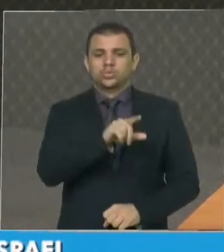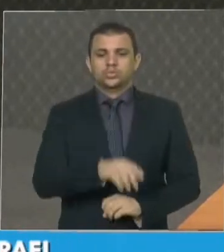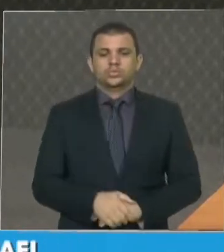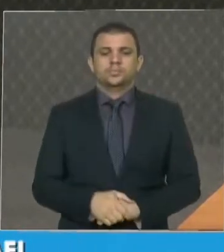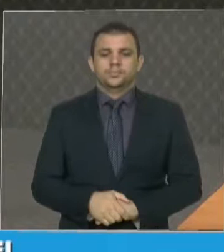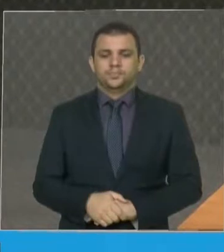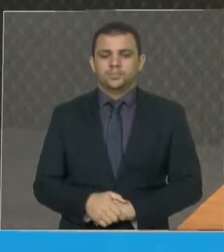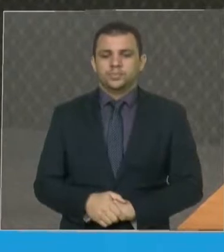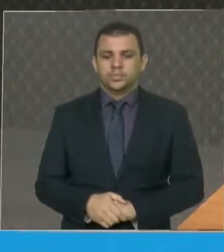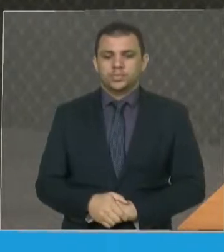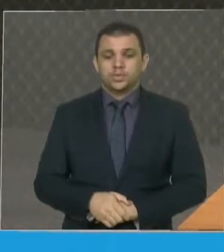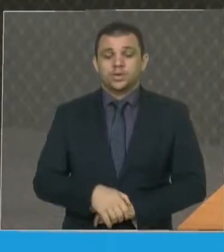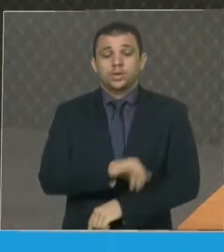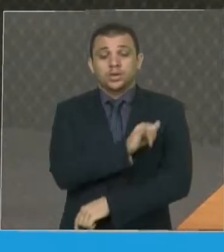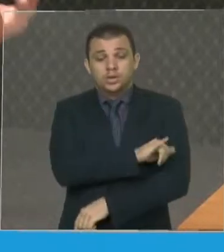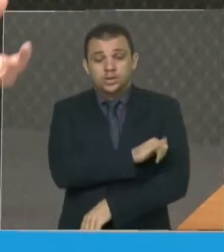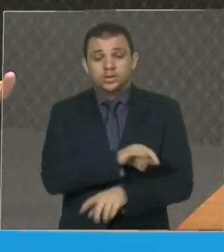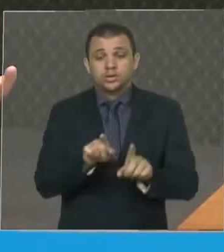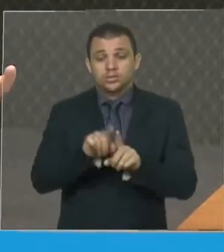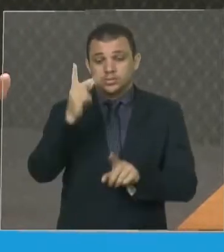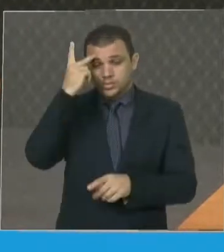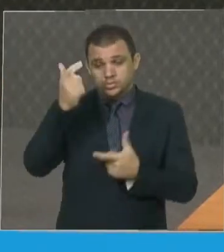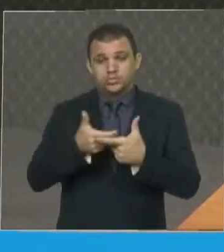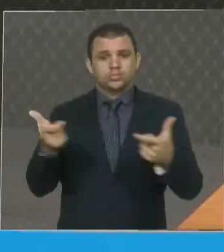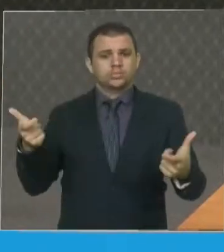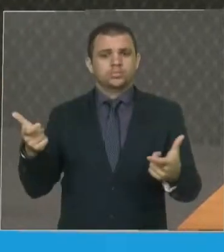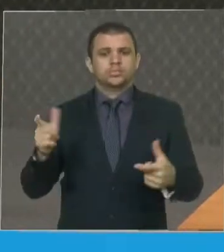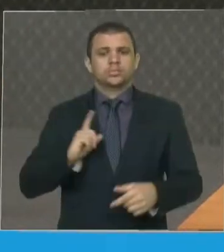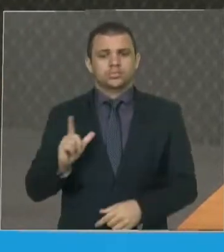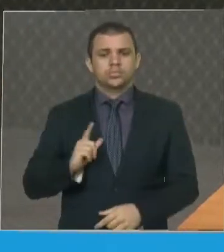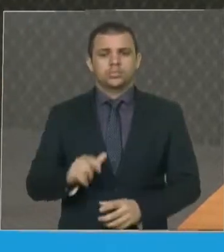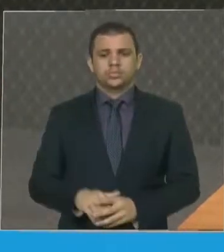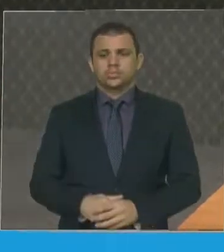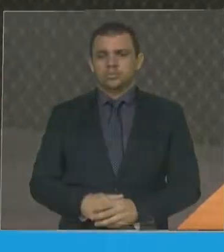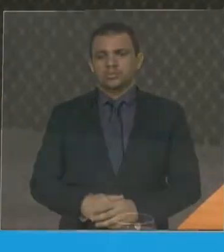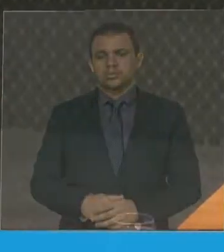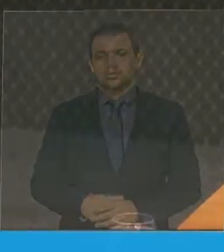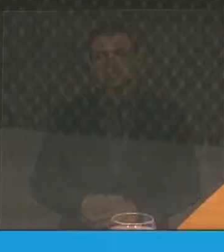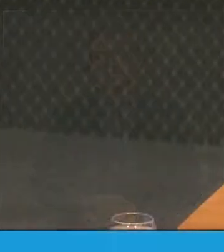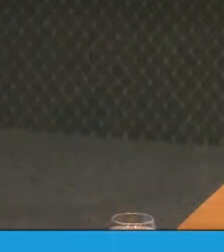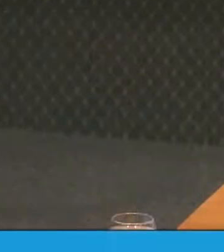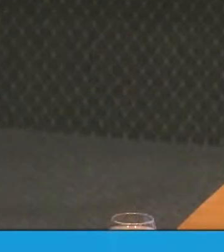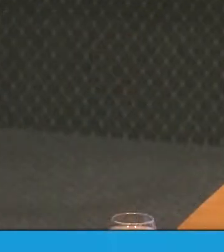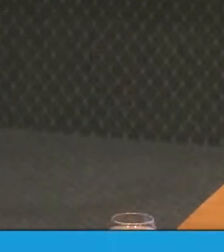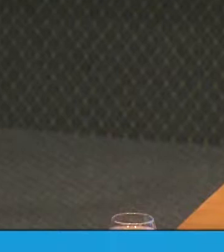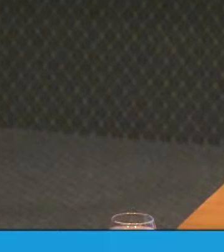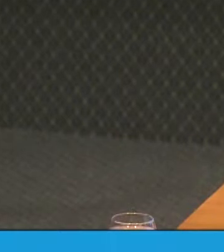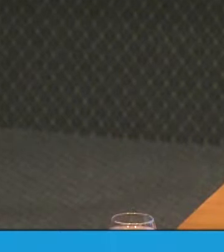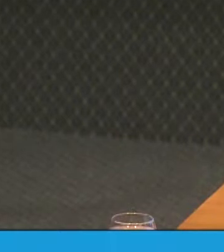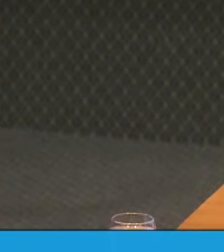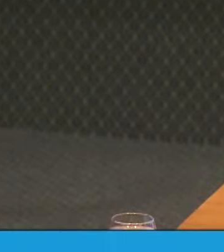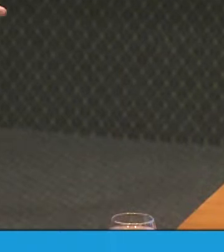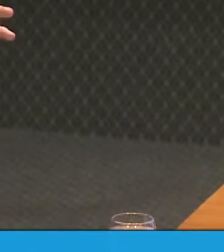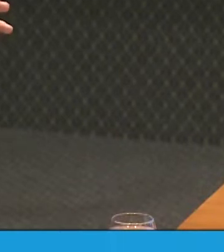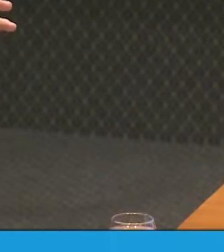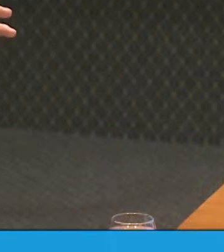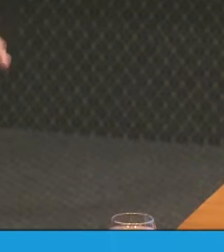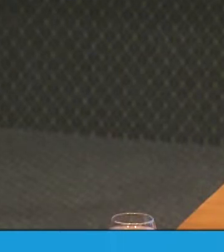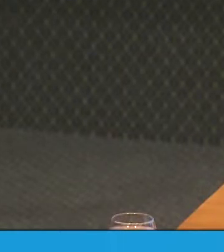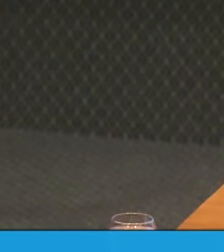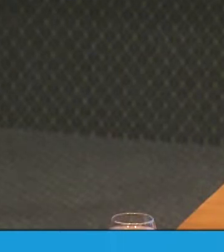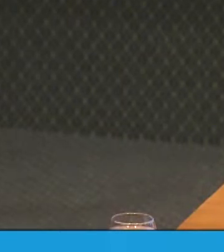Janeiro e São Paulo estão muito grandes. Não precisa, eu acho, pessoas dizem, por que você não faz? Eu fiz algumas